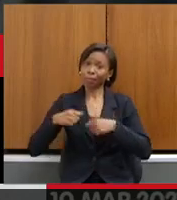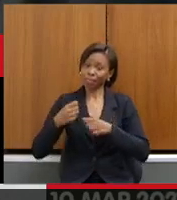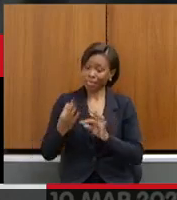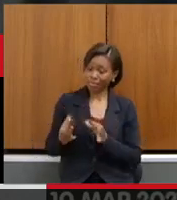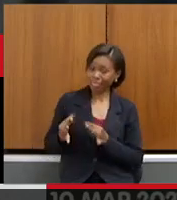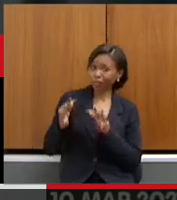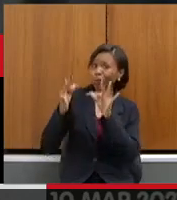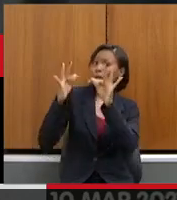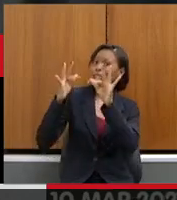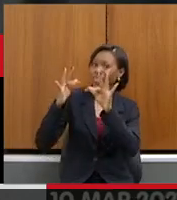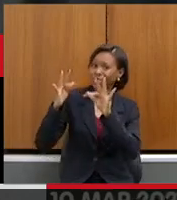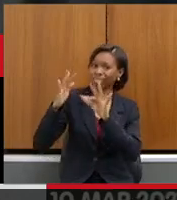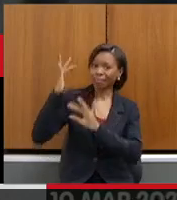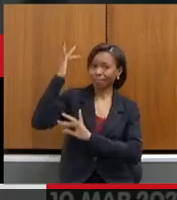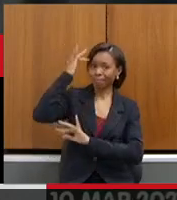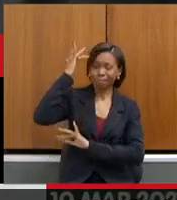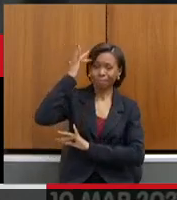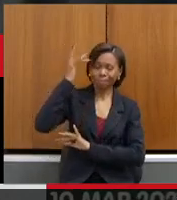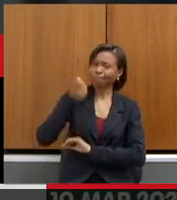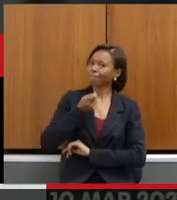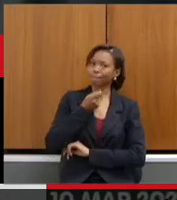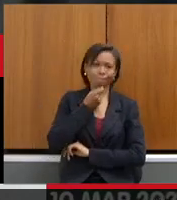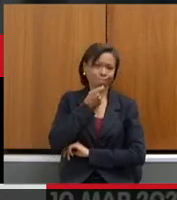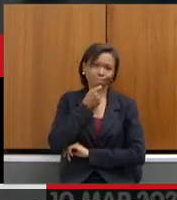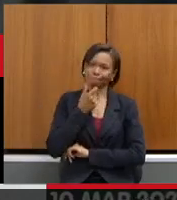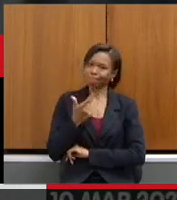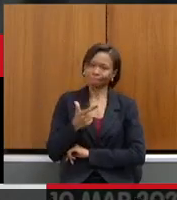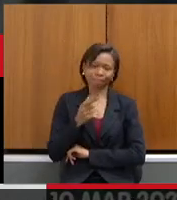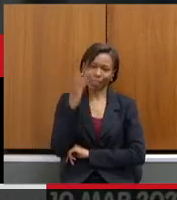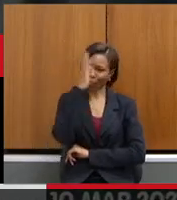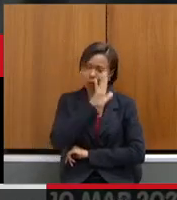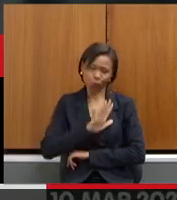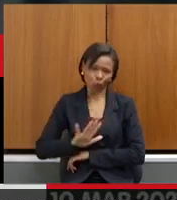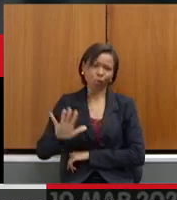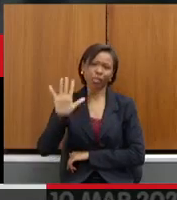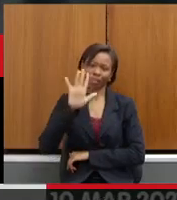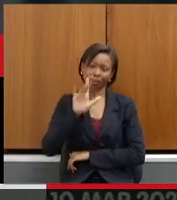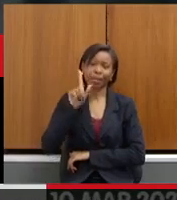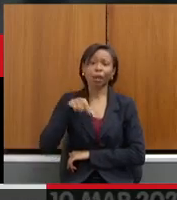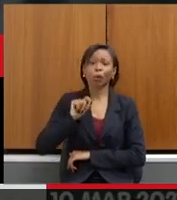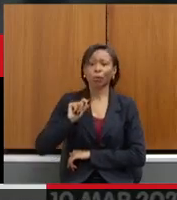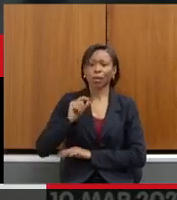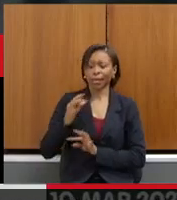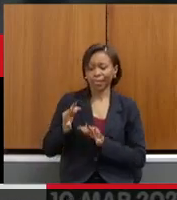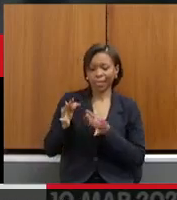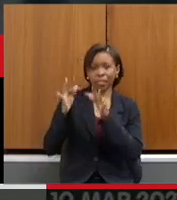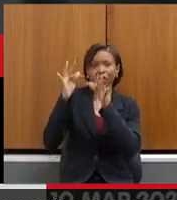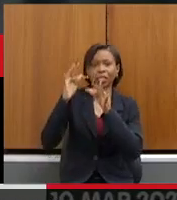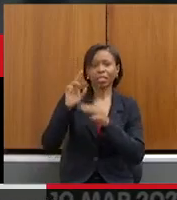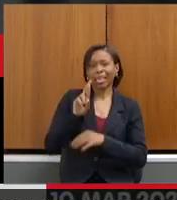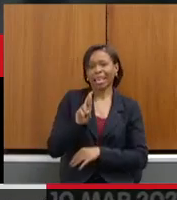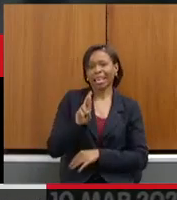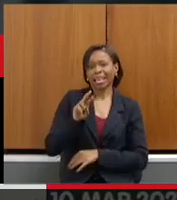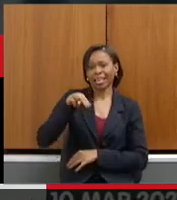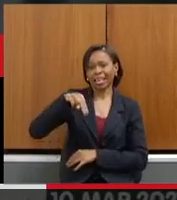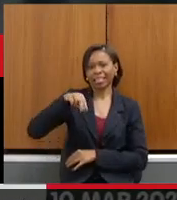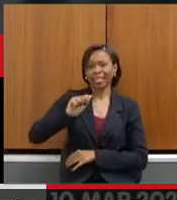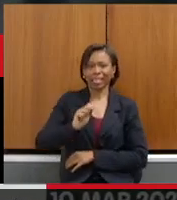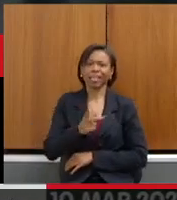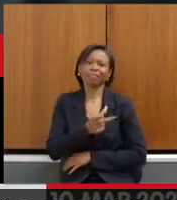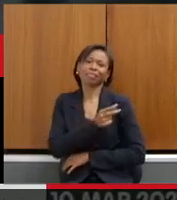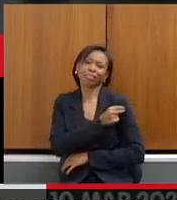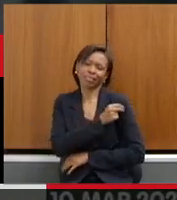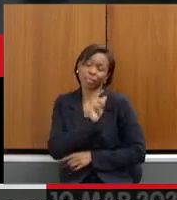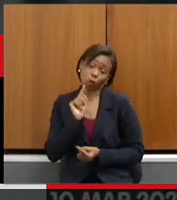seja coisa que ainda não tem no cenário nacional que seria a tecnologia de vacina de DNA então eles são nosso